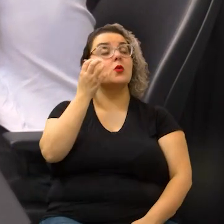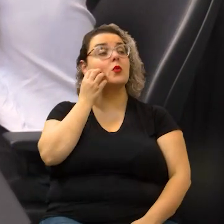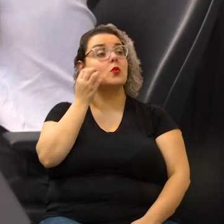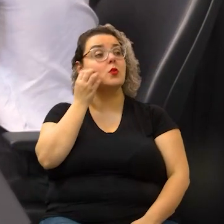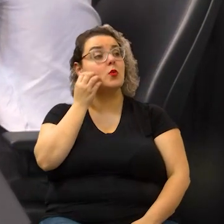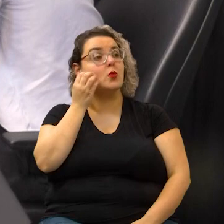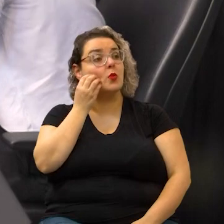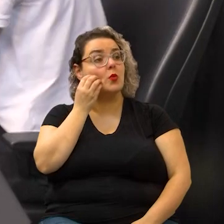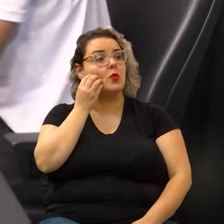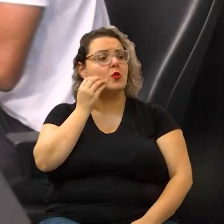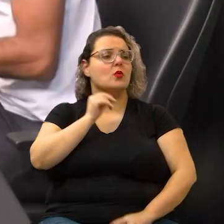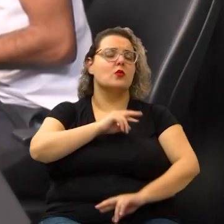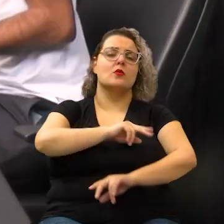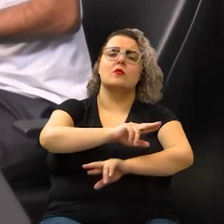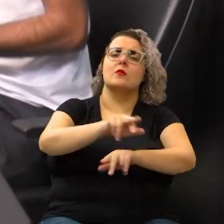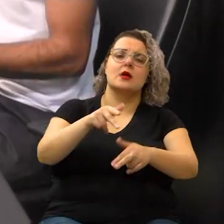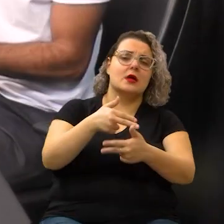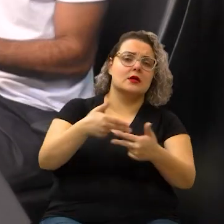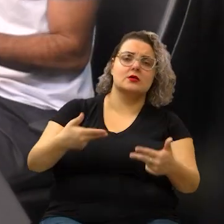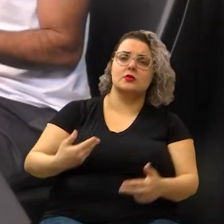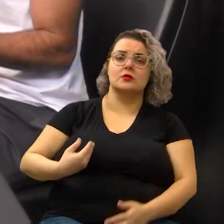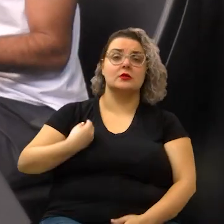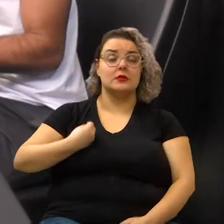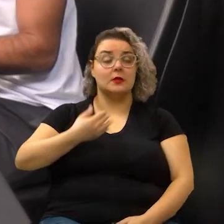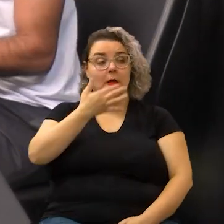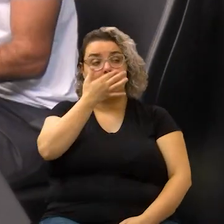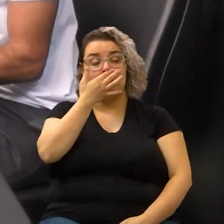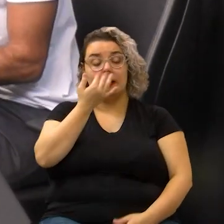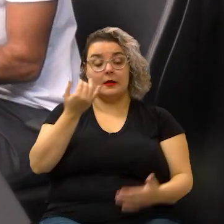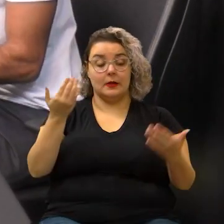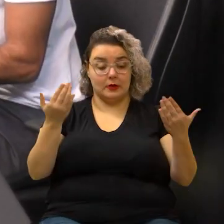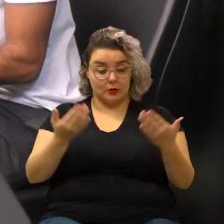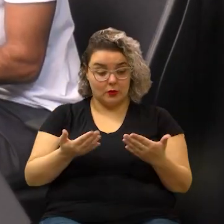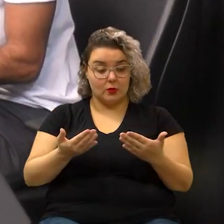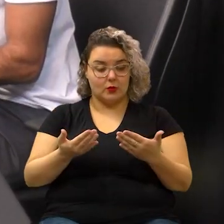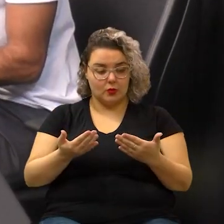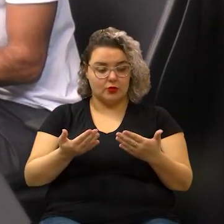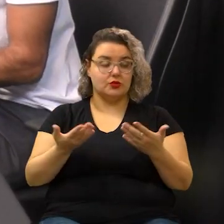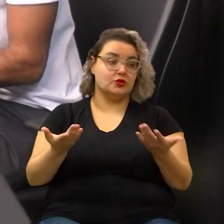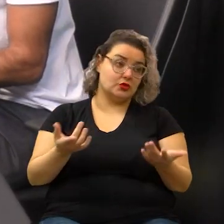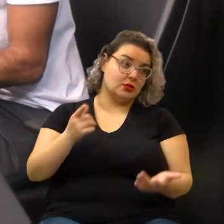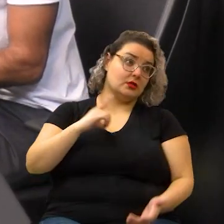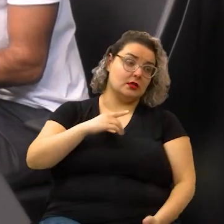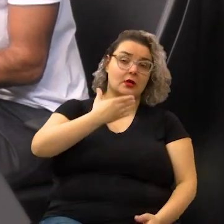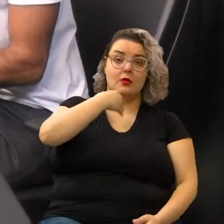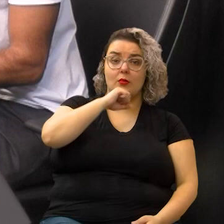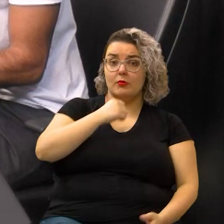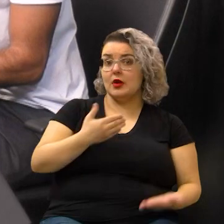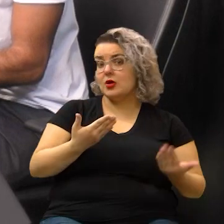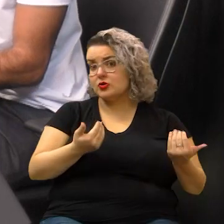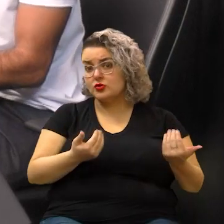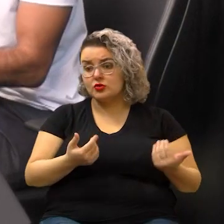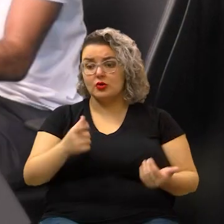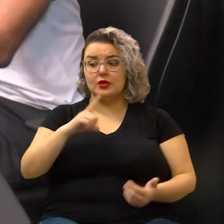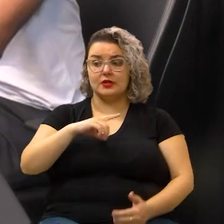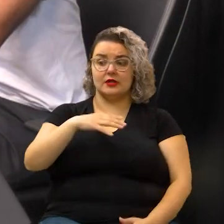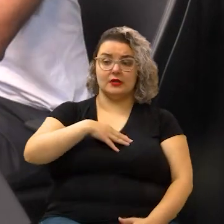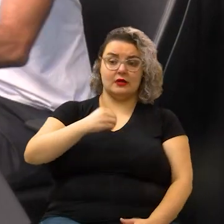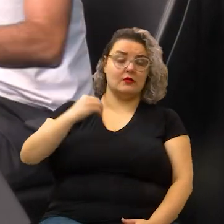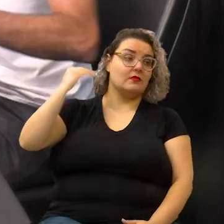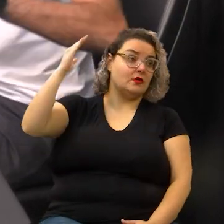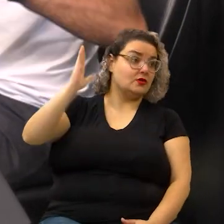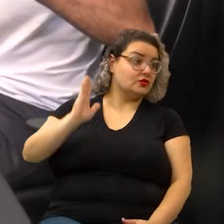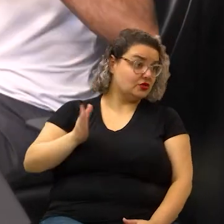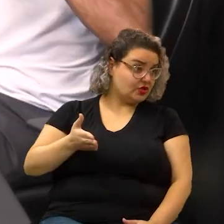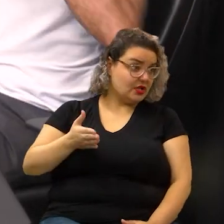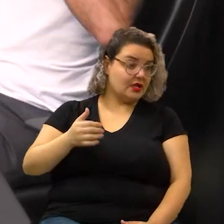Então é isso. O Igor que passou por tanta coisa e que hoje, apesar de, né, ter sido pai tão